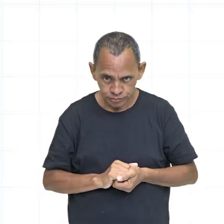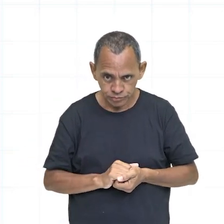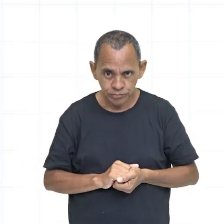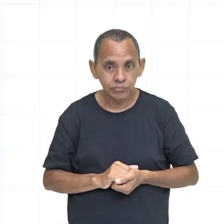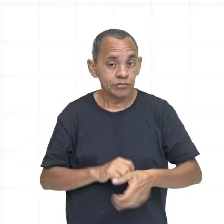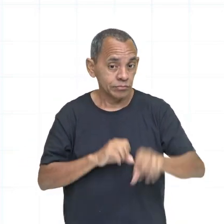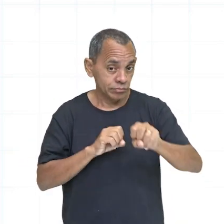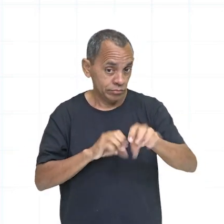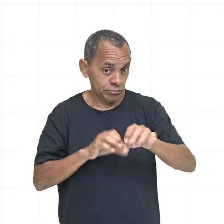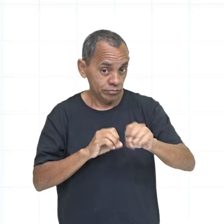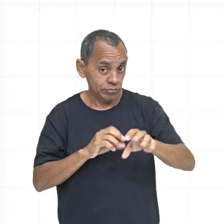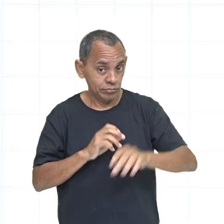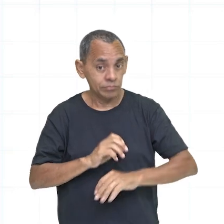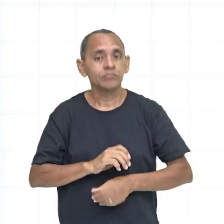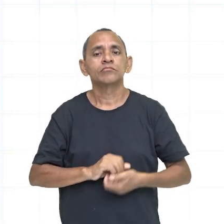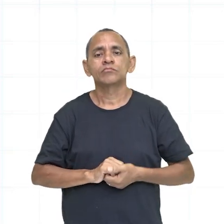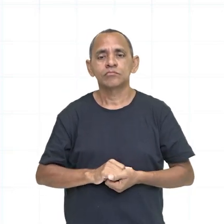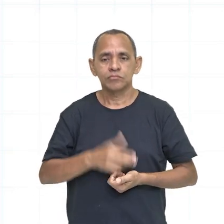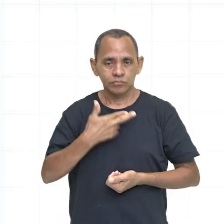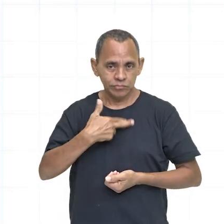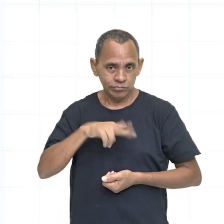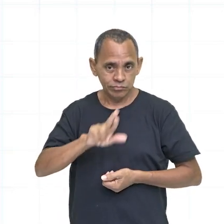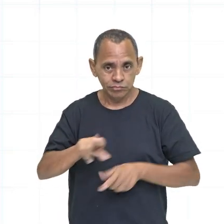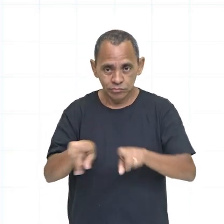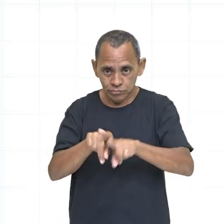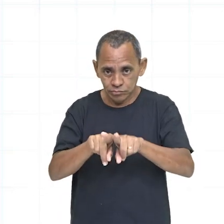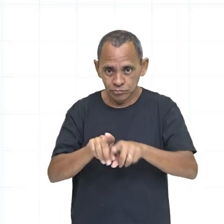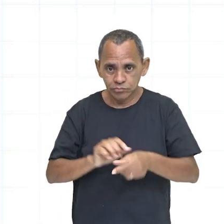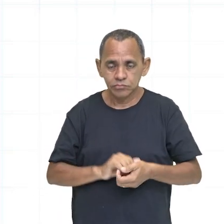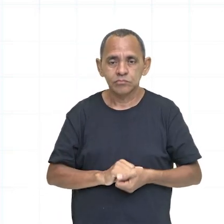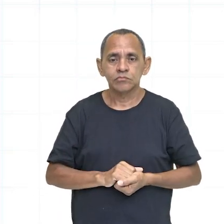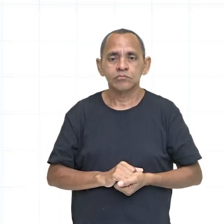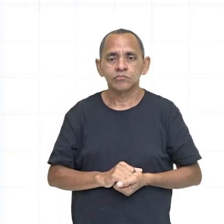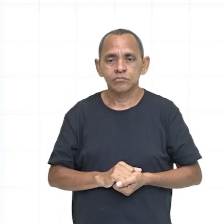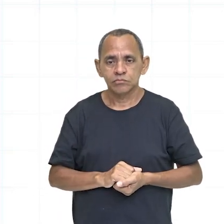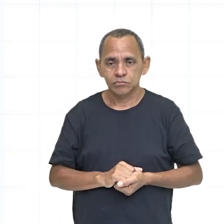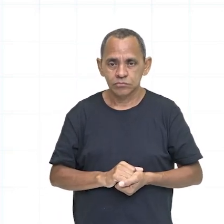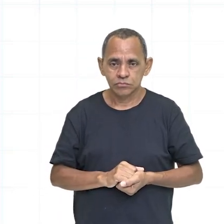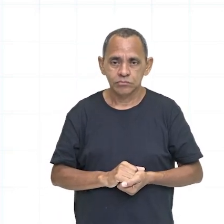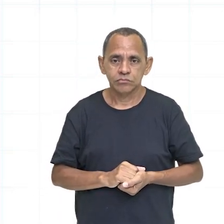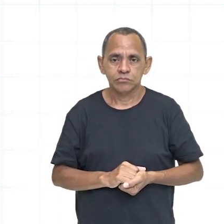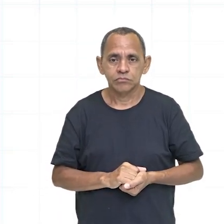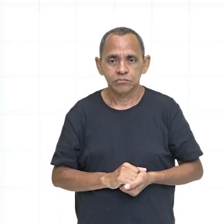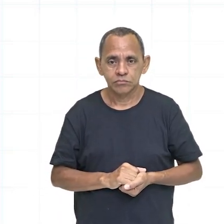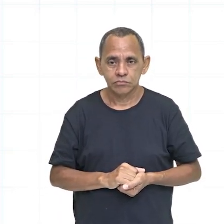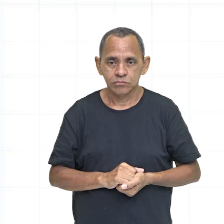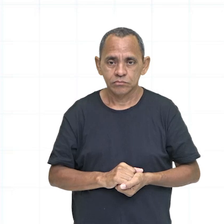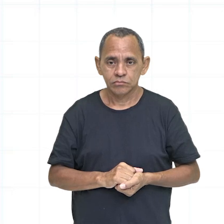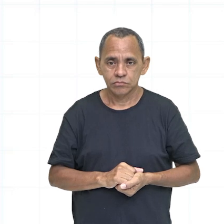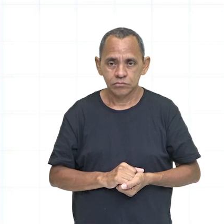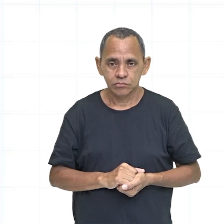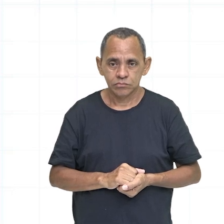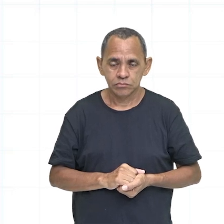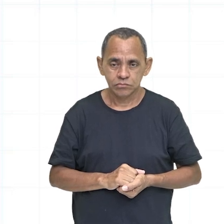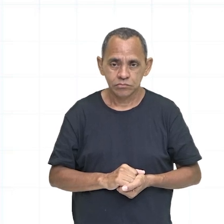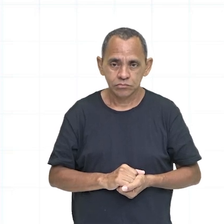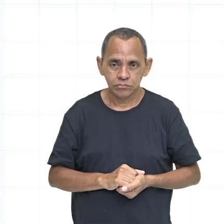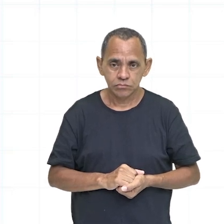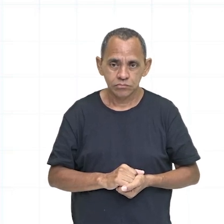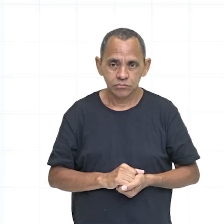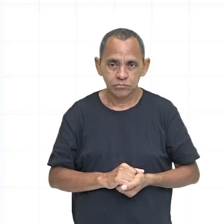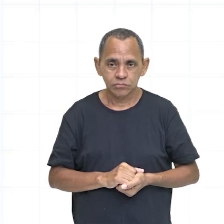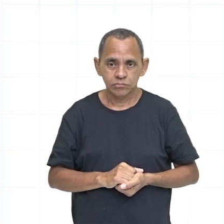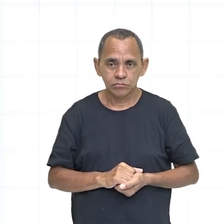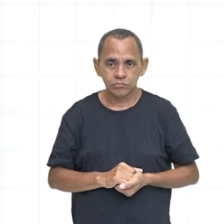a educação religiosa. Missionaries promoted literacy in English, translating